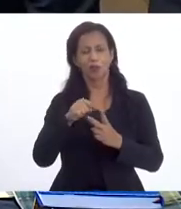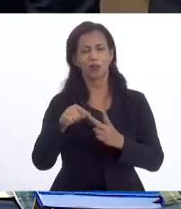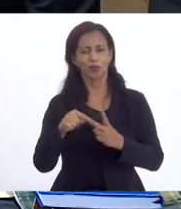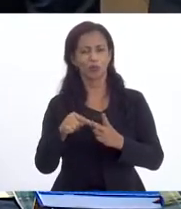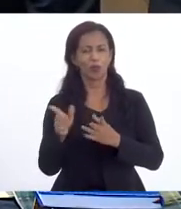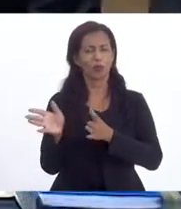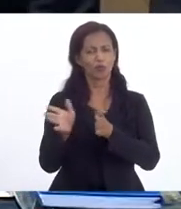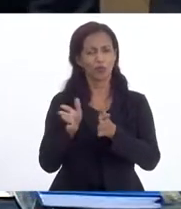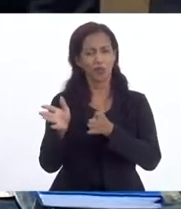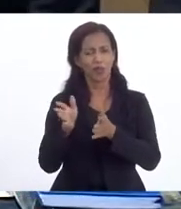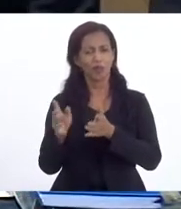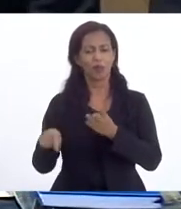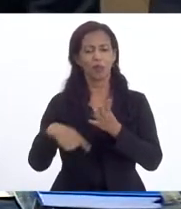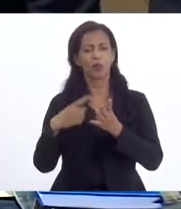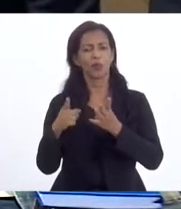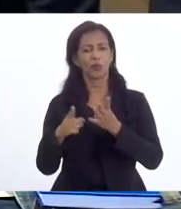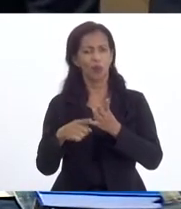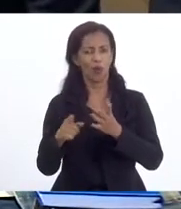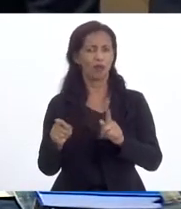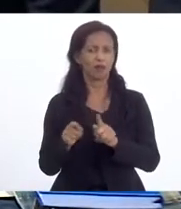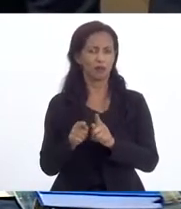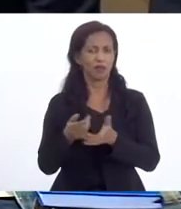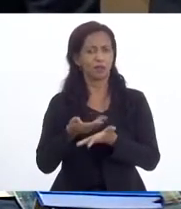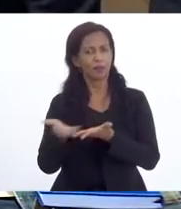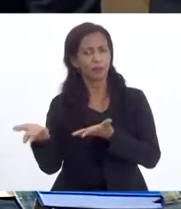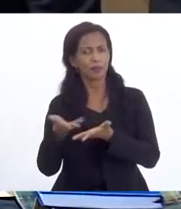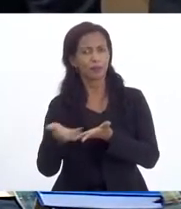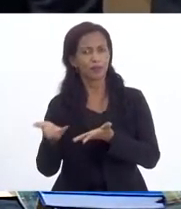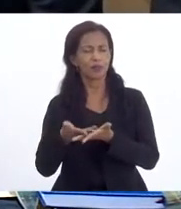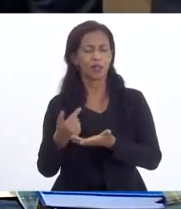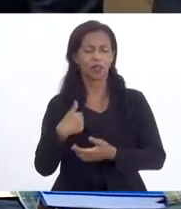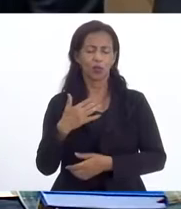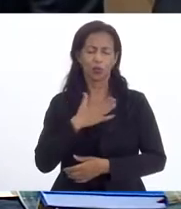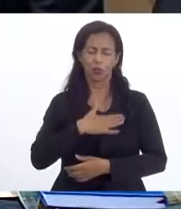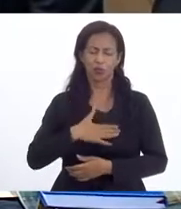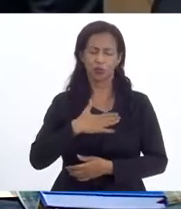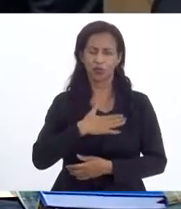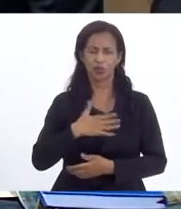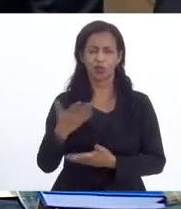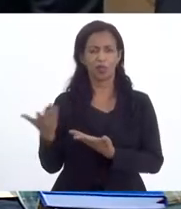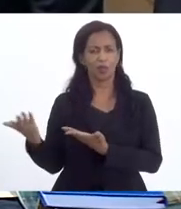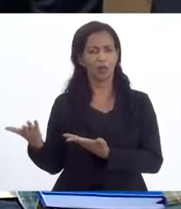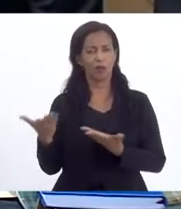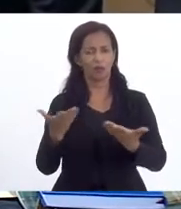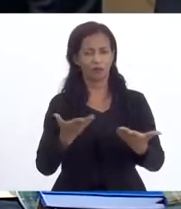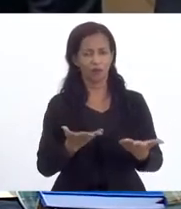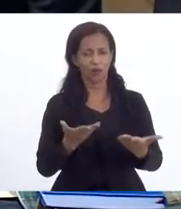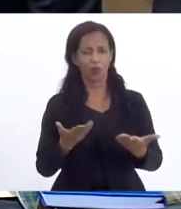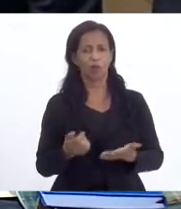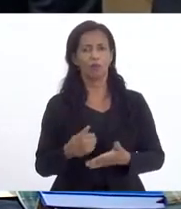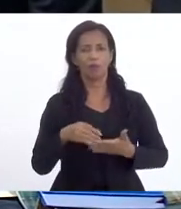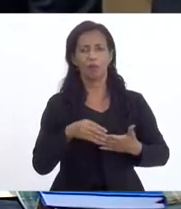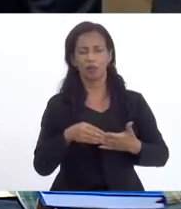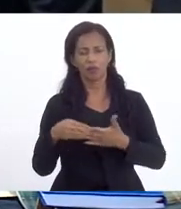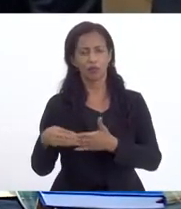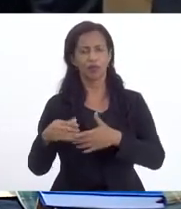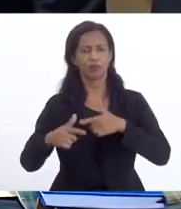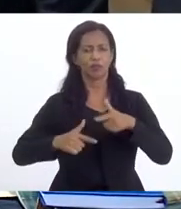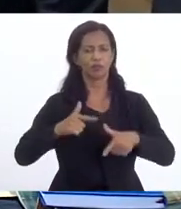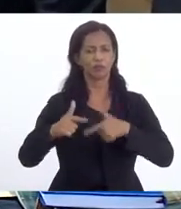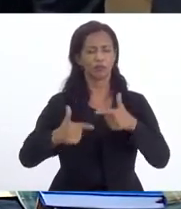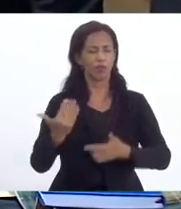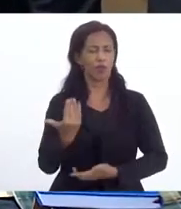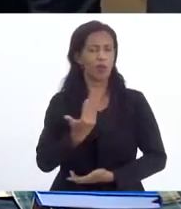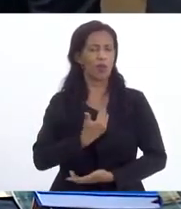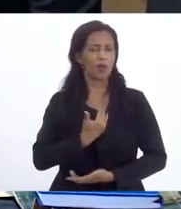e um quarto que a gente também está mandando. Então, eu gostaria de passar agora a palavra para dirigir o trabalho a um